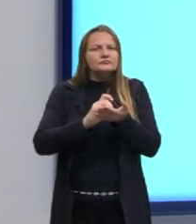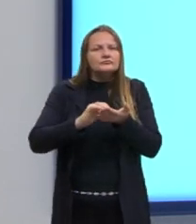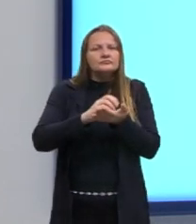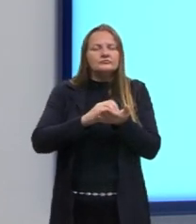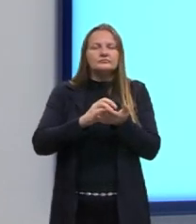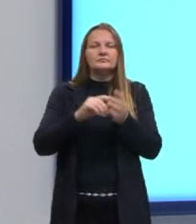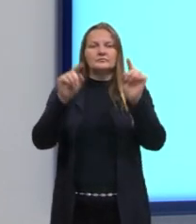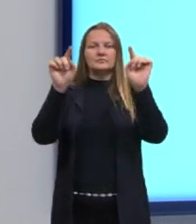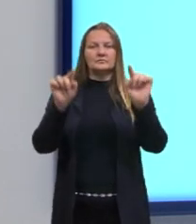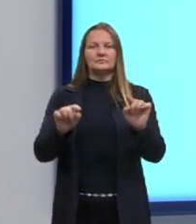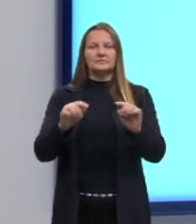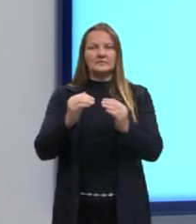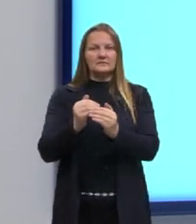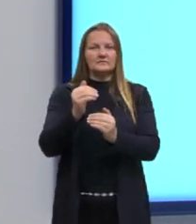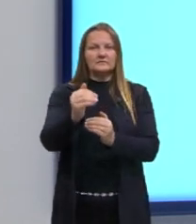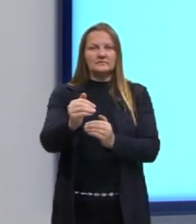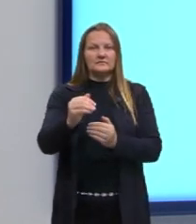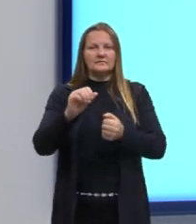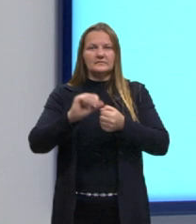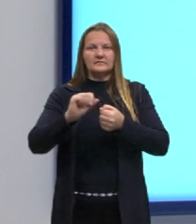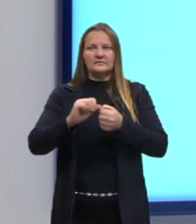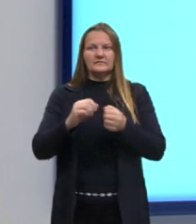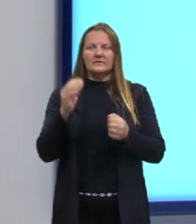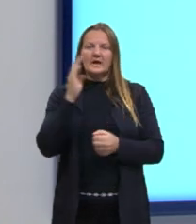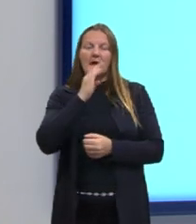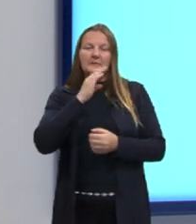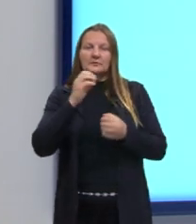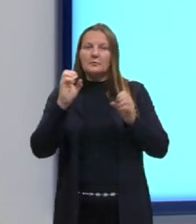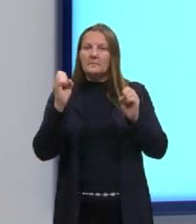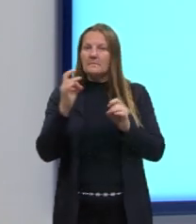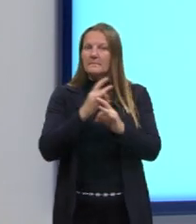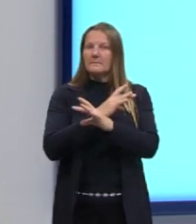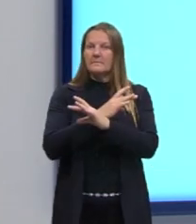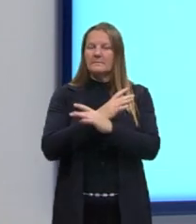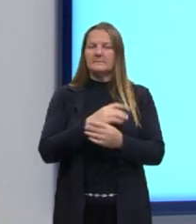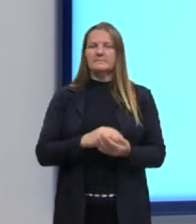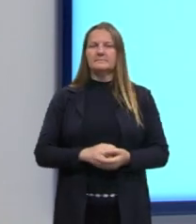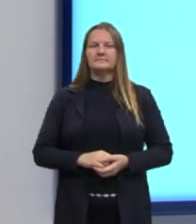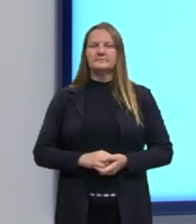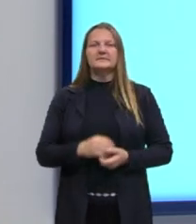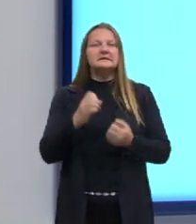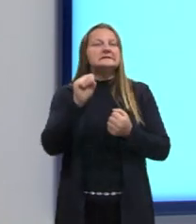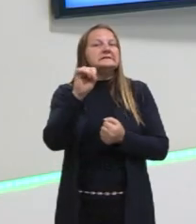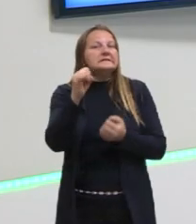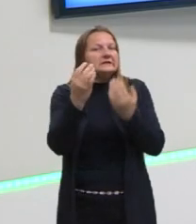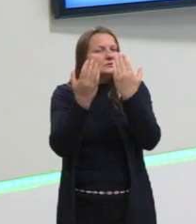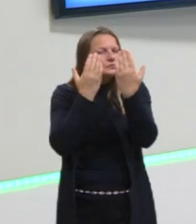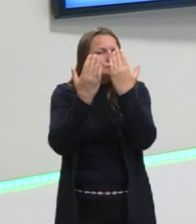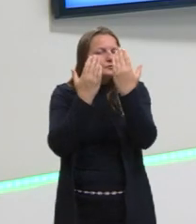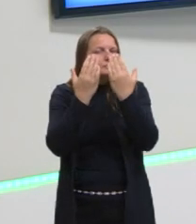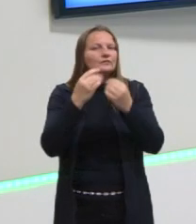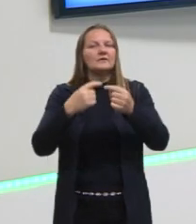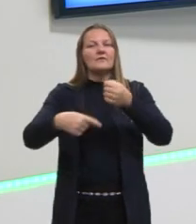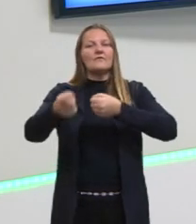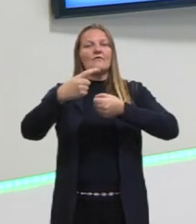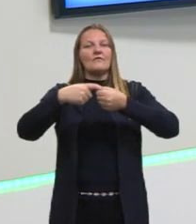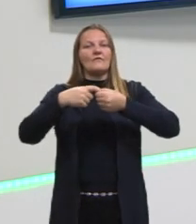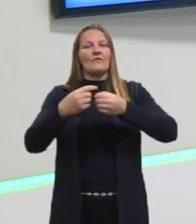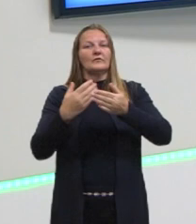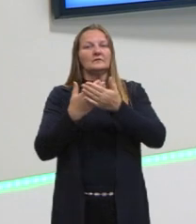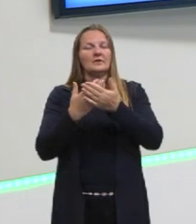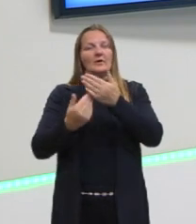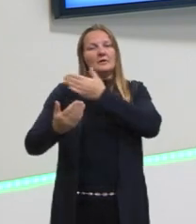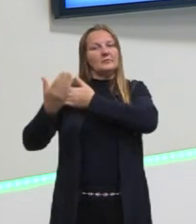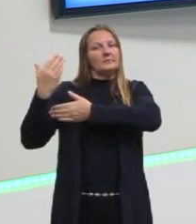avançar e vamos ir resolvendo de uma forma mais rápida Mas se vocês tiverem dúvidas no determinante voltem um pouquinho aí